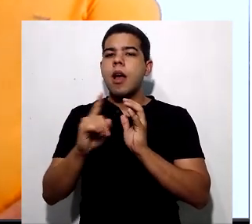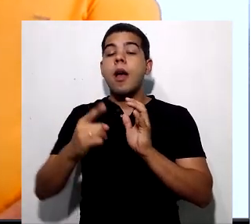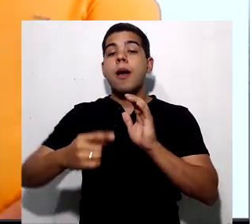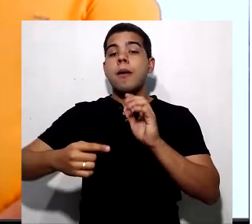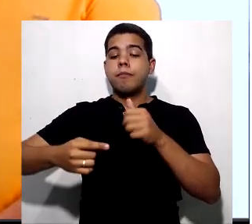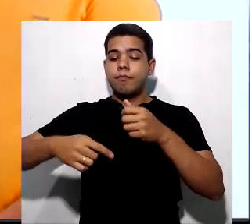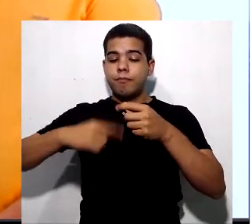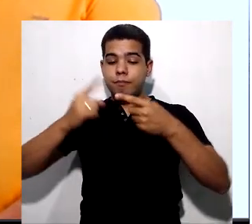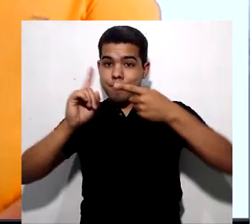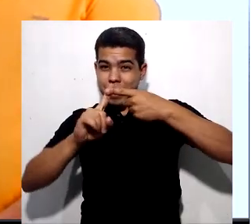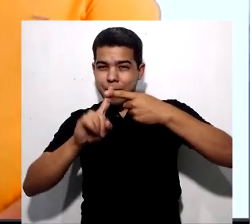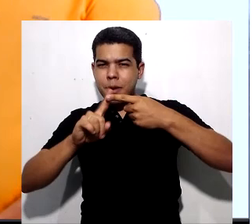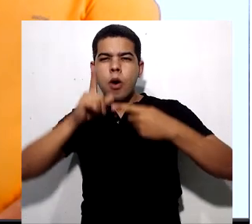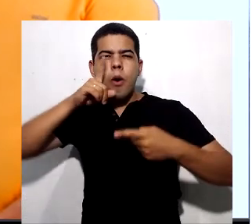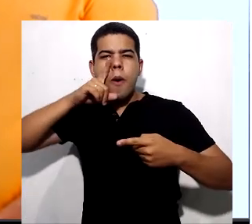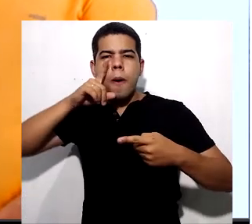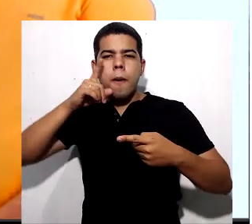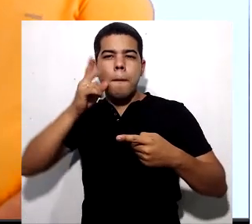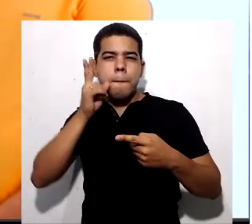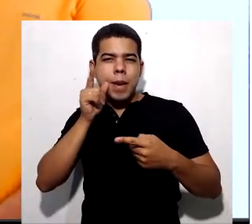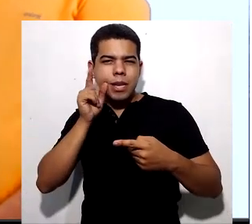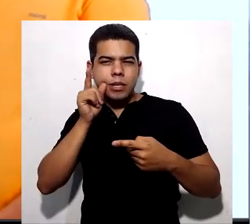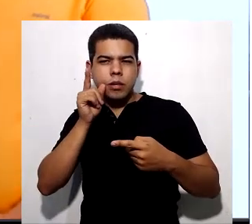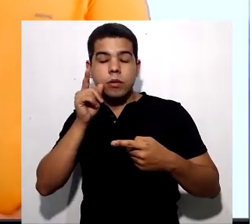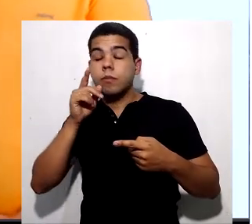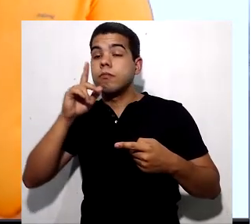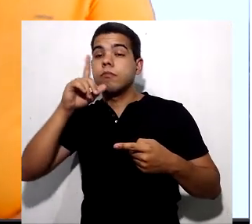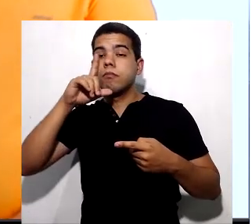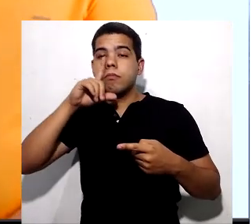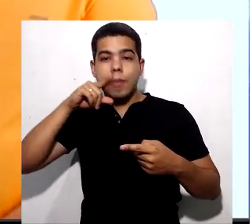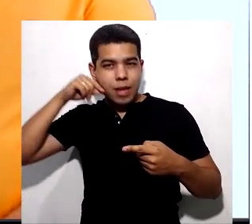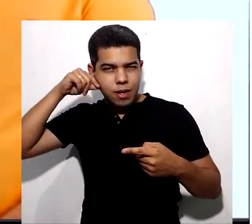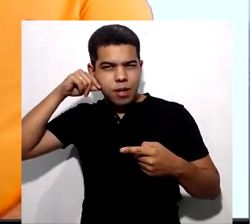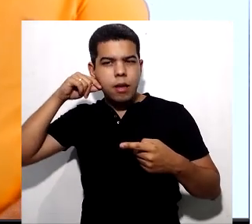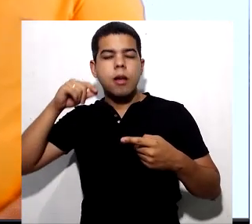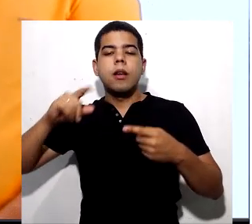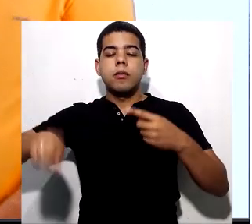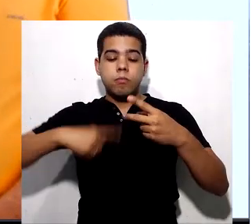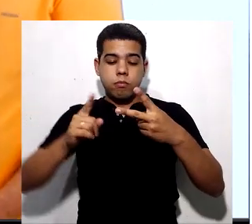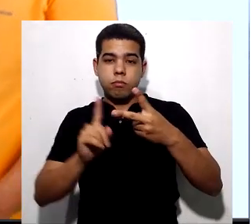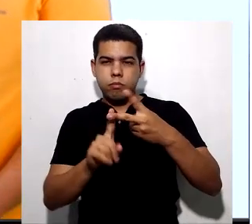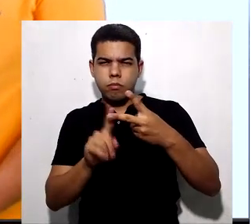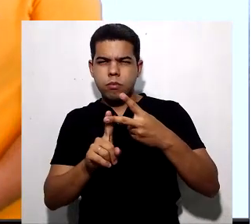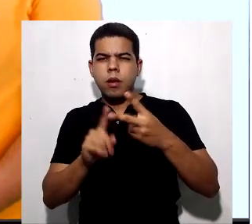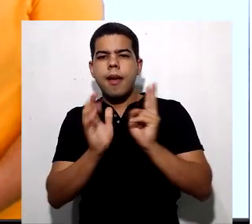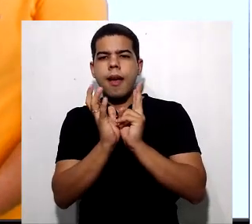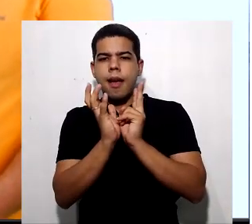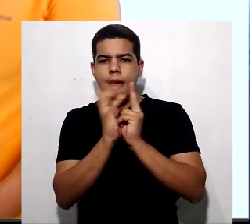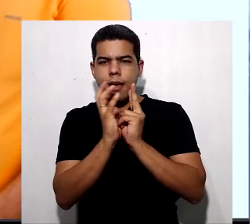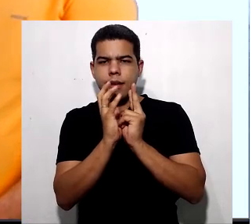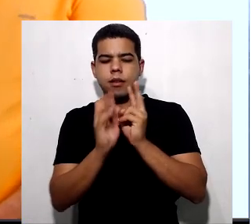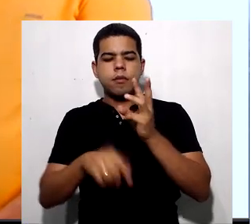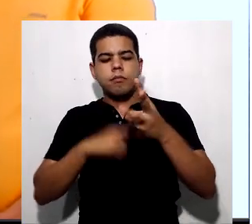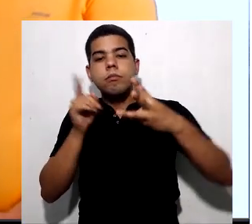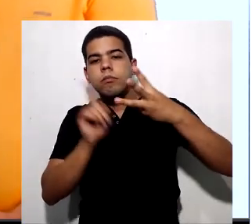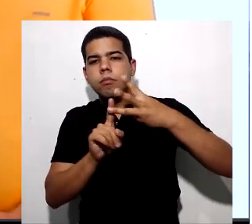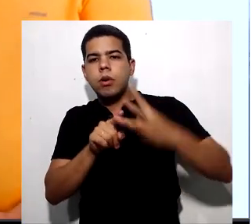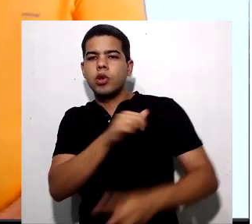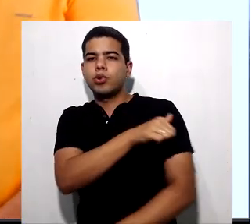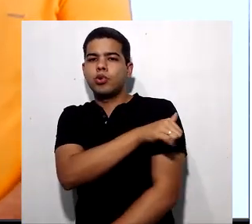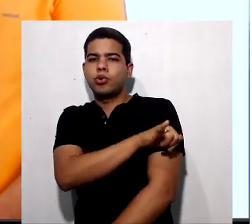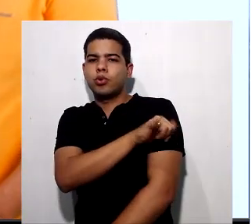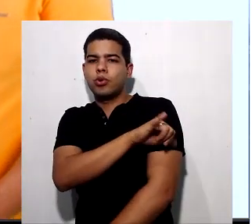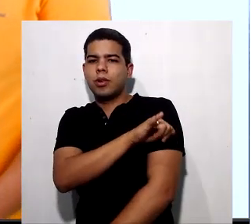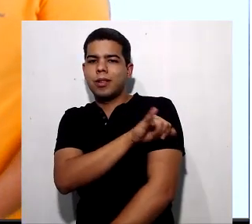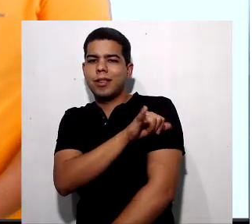Maceió, posteriormente Recife e depois no Rio de Janeiro. Vamos ver aqui então, como o Samuel acabou de falar, você citou aqui algo